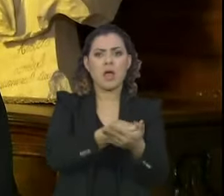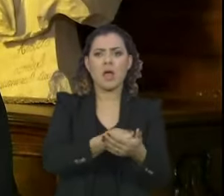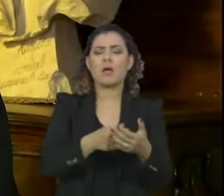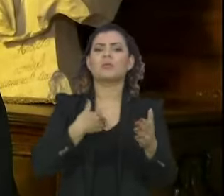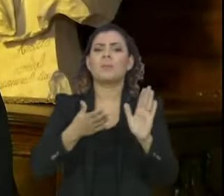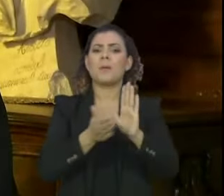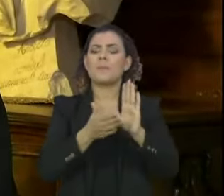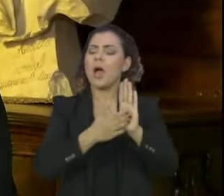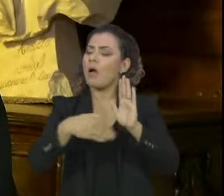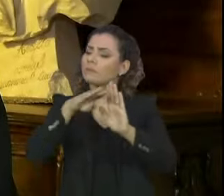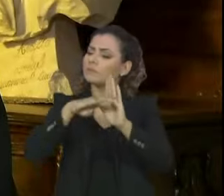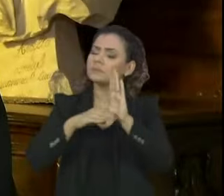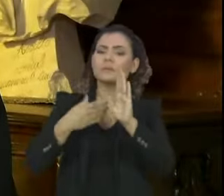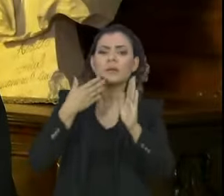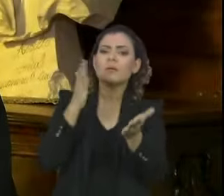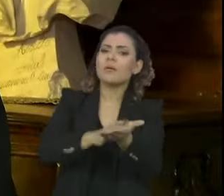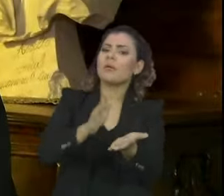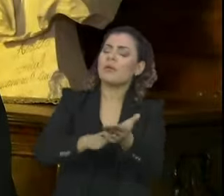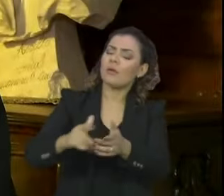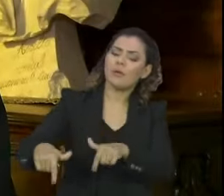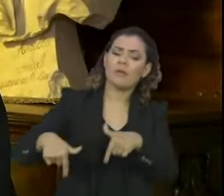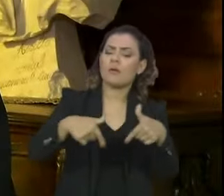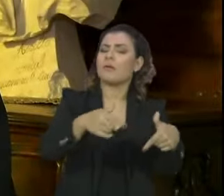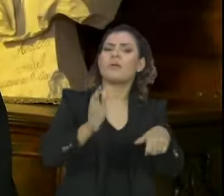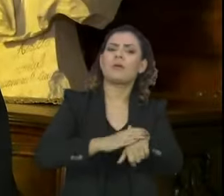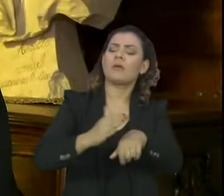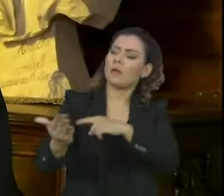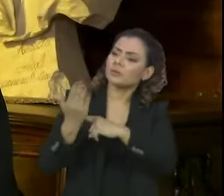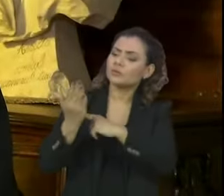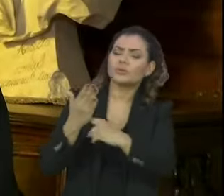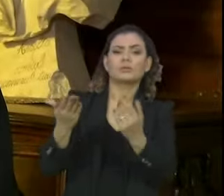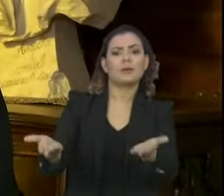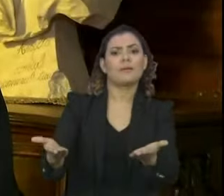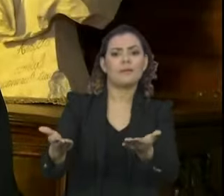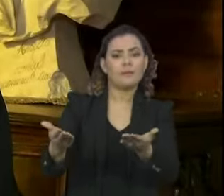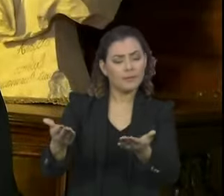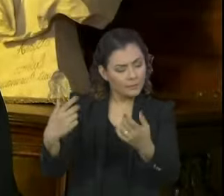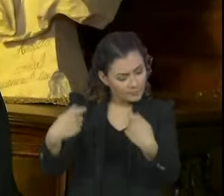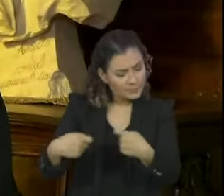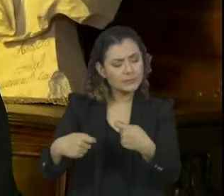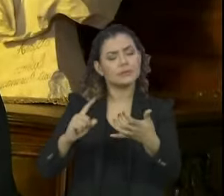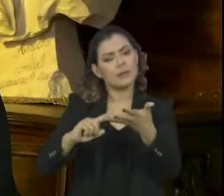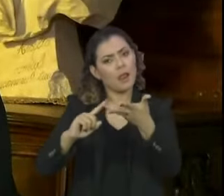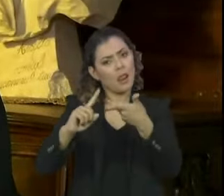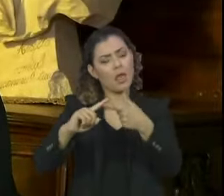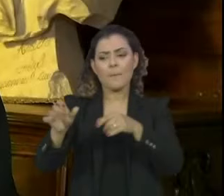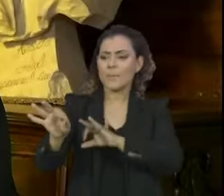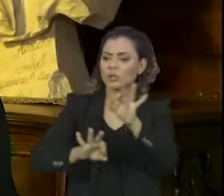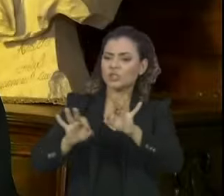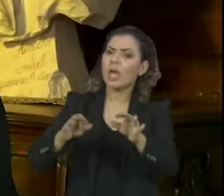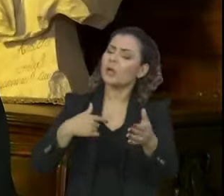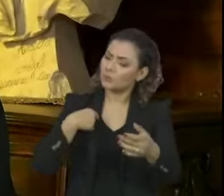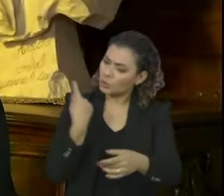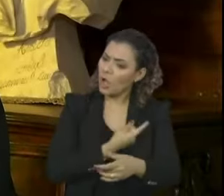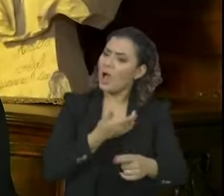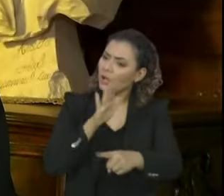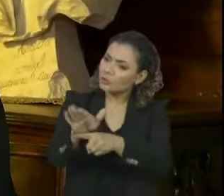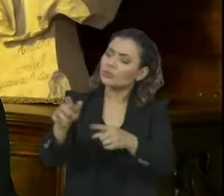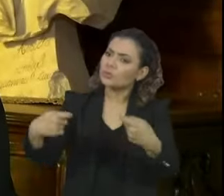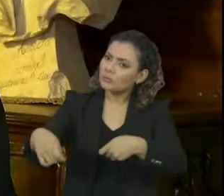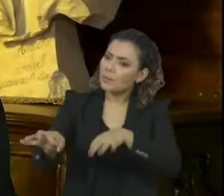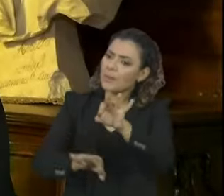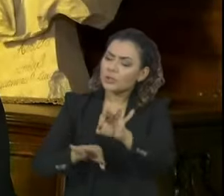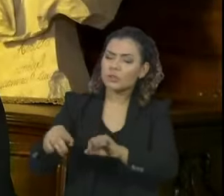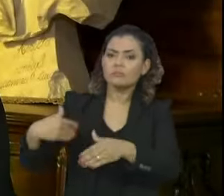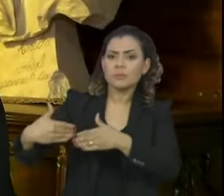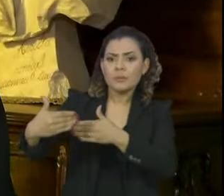e propondo medidas também de colaboração propondo iniciativas que estão